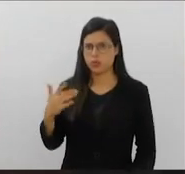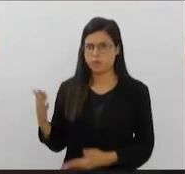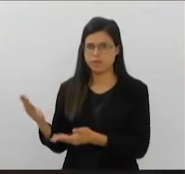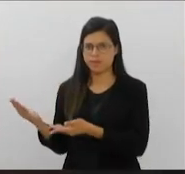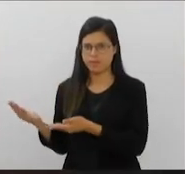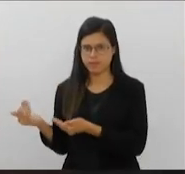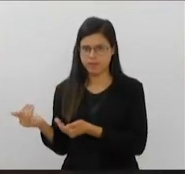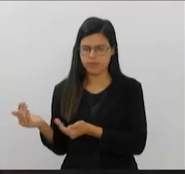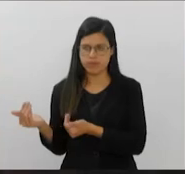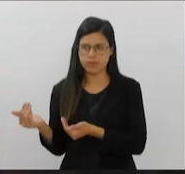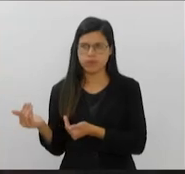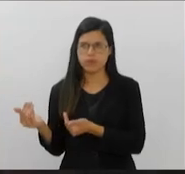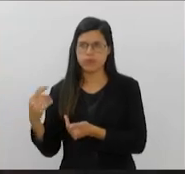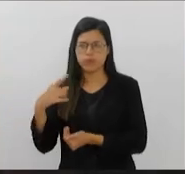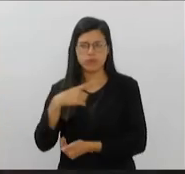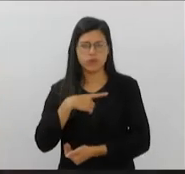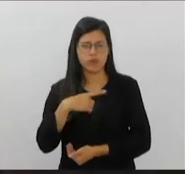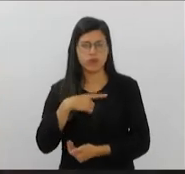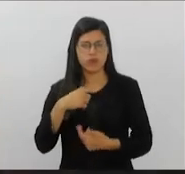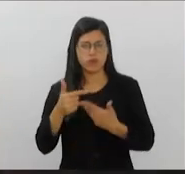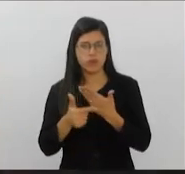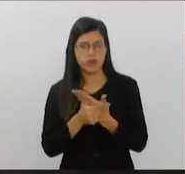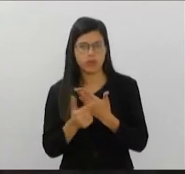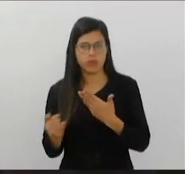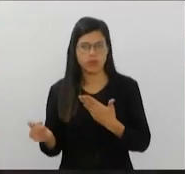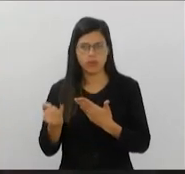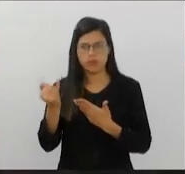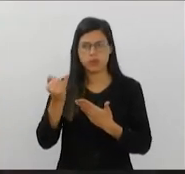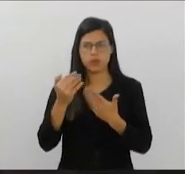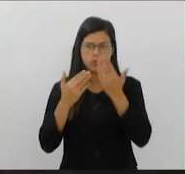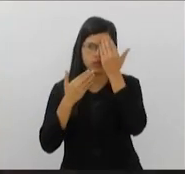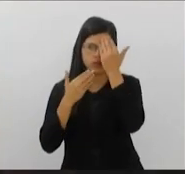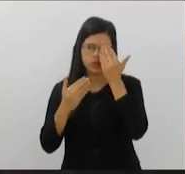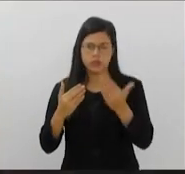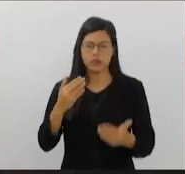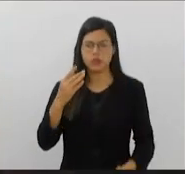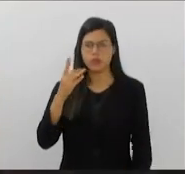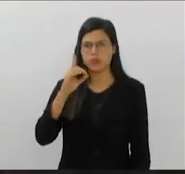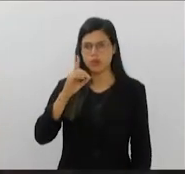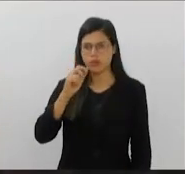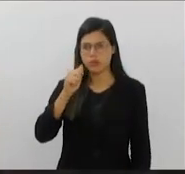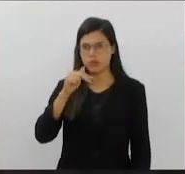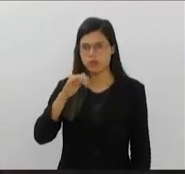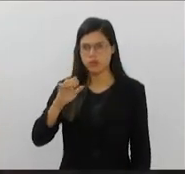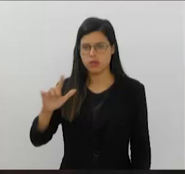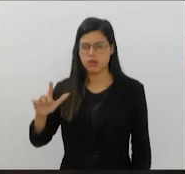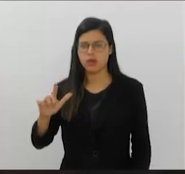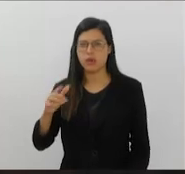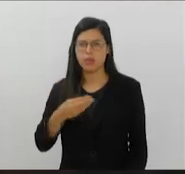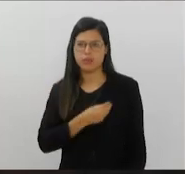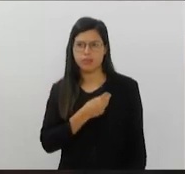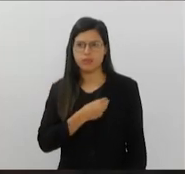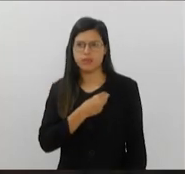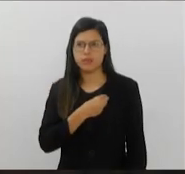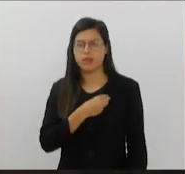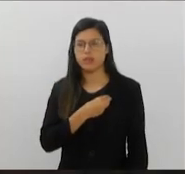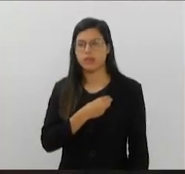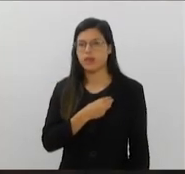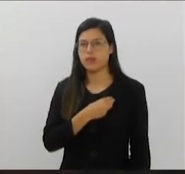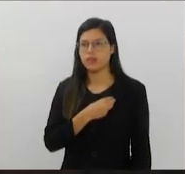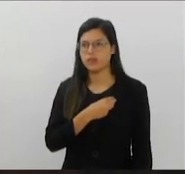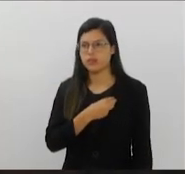juventude, que tem um papel importante. Agradecendo, Daniel, a sua presença, a disponibilidade, e ninguém melhor que